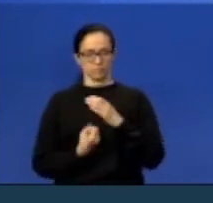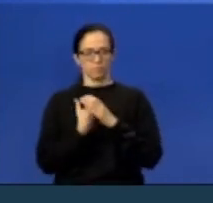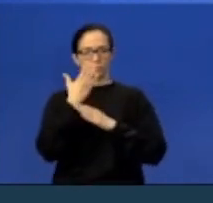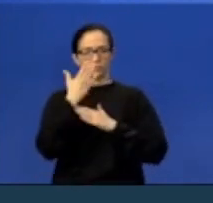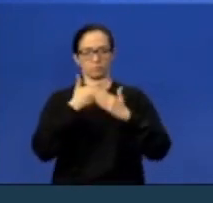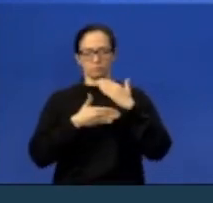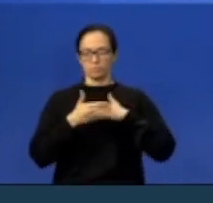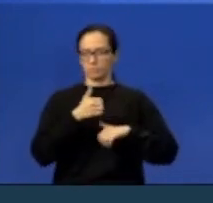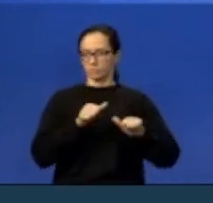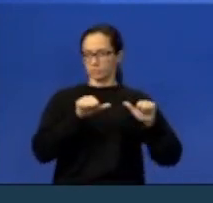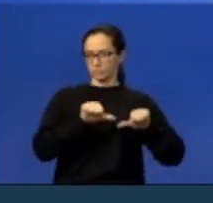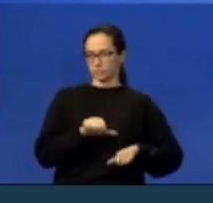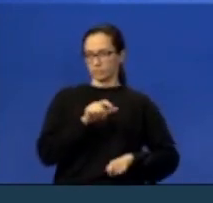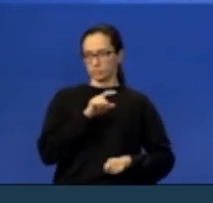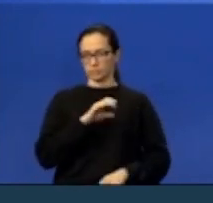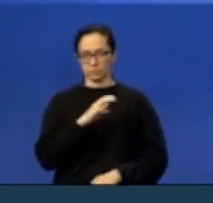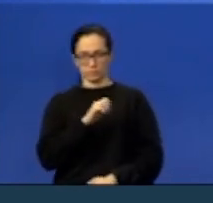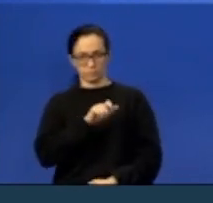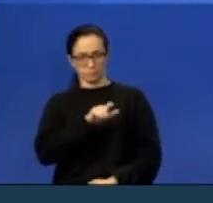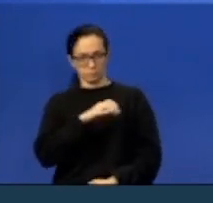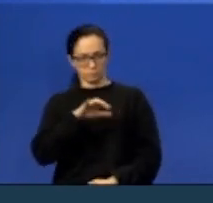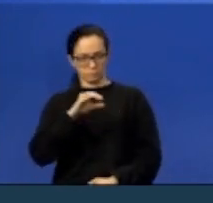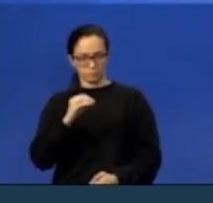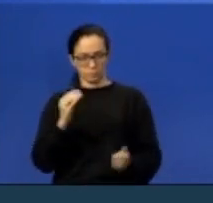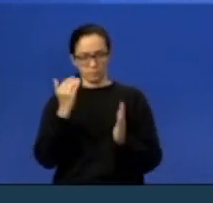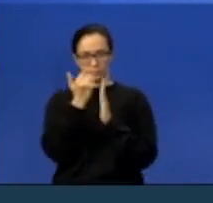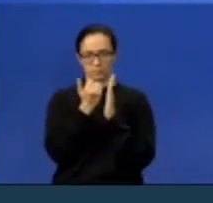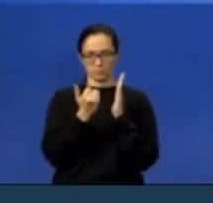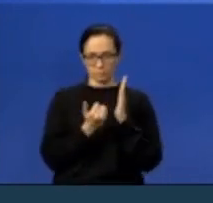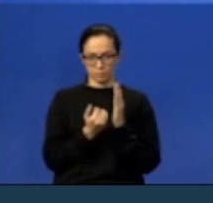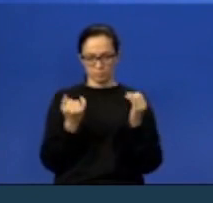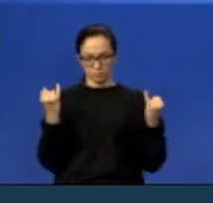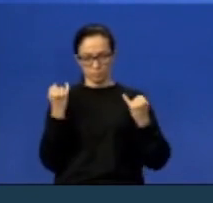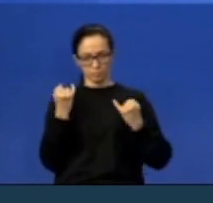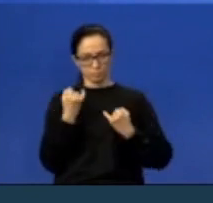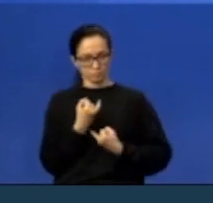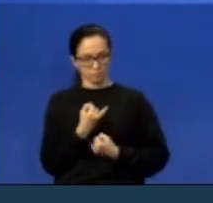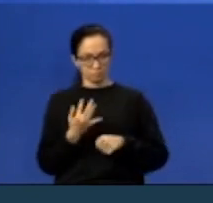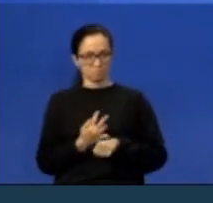da inatividade, o cálcio diminui, o peso e a resistência elas decrescem.